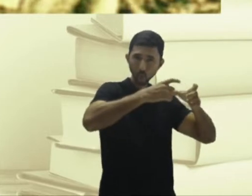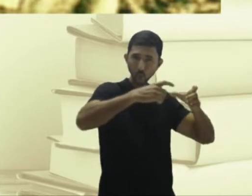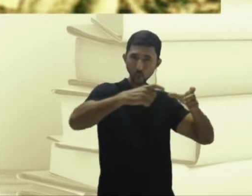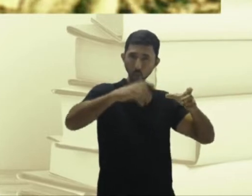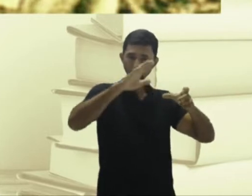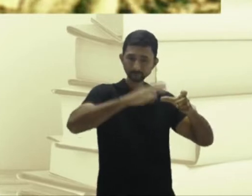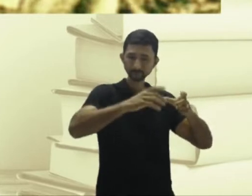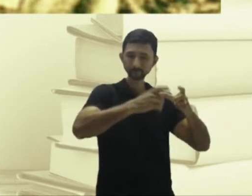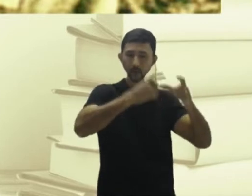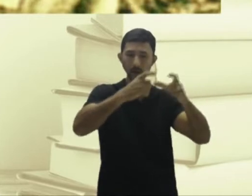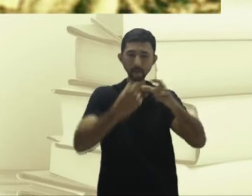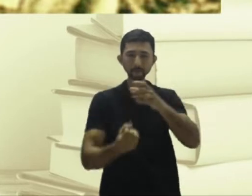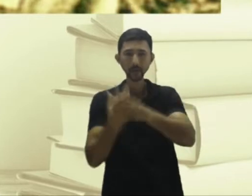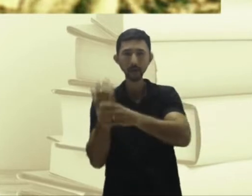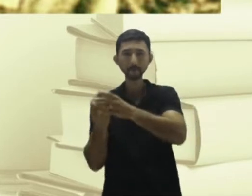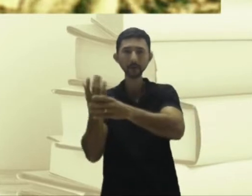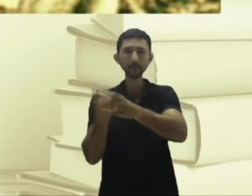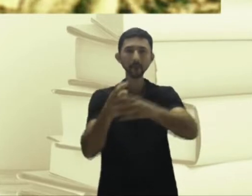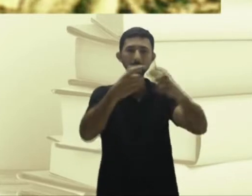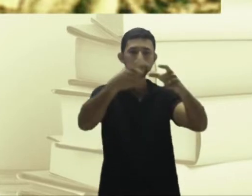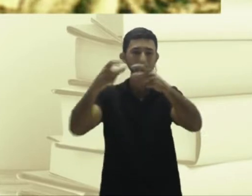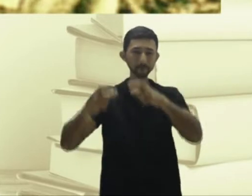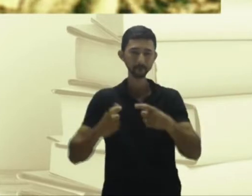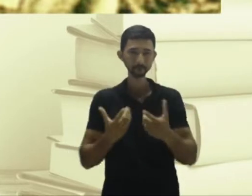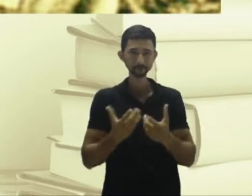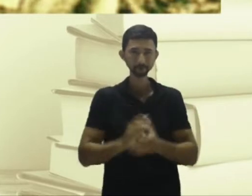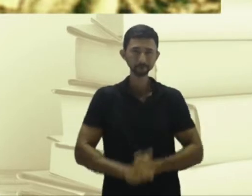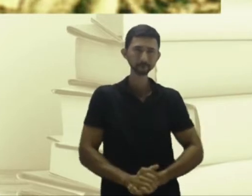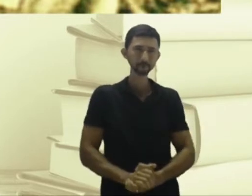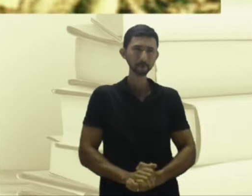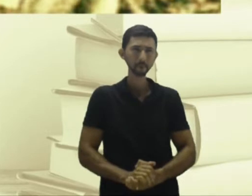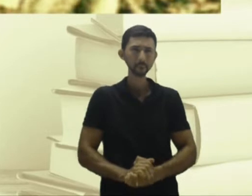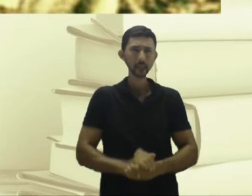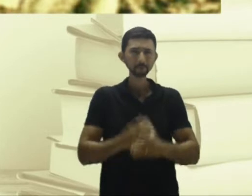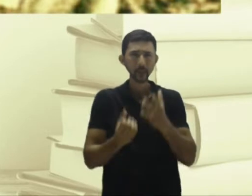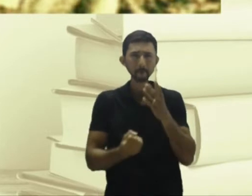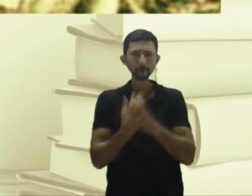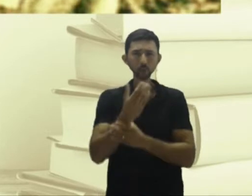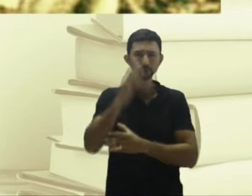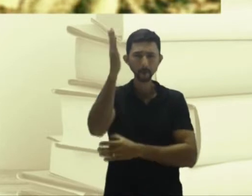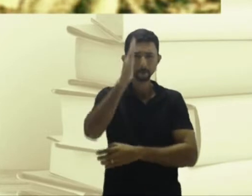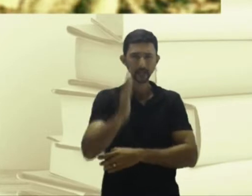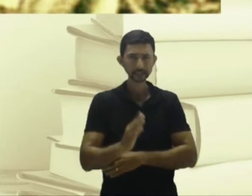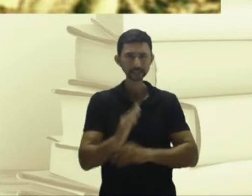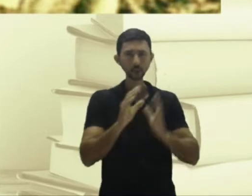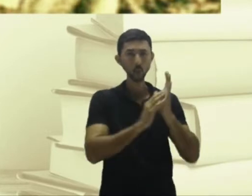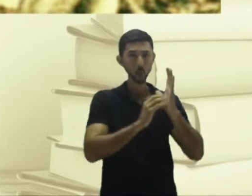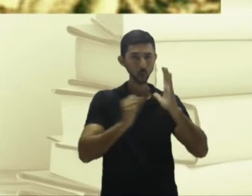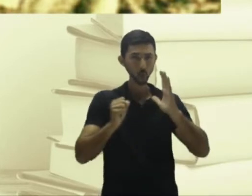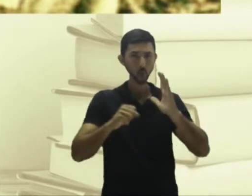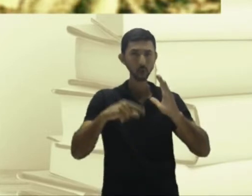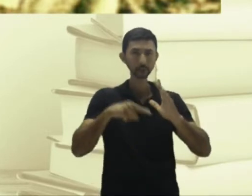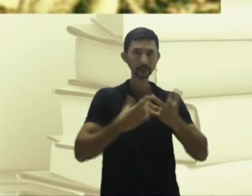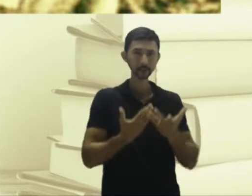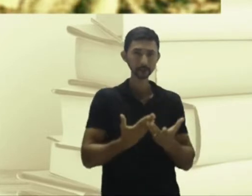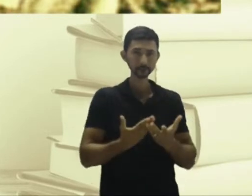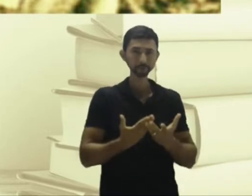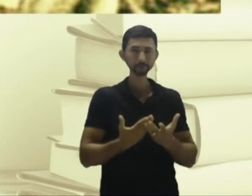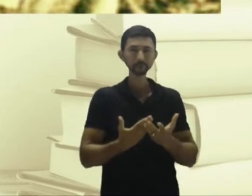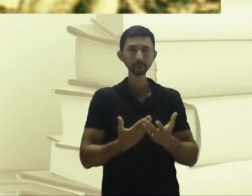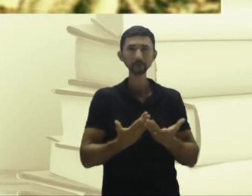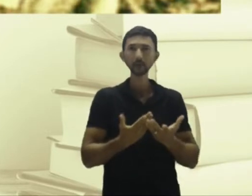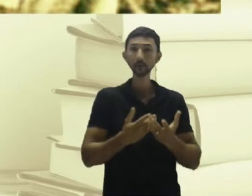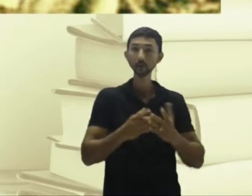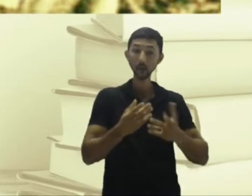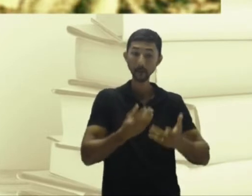administração aos nobres portugueses, tá? A produção aqui no Brasil, colônia na época, não era destinada